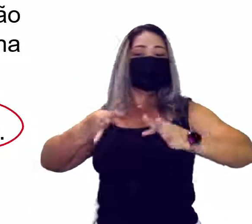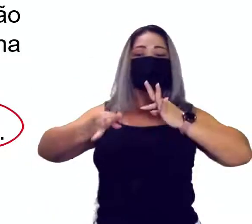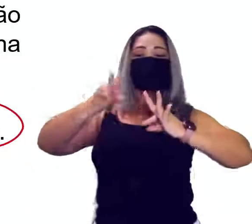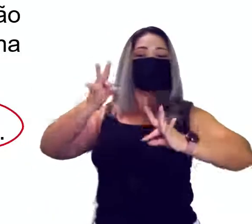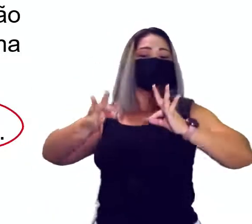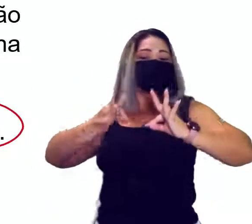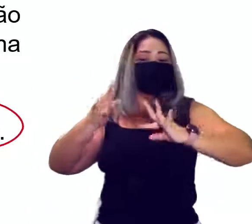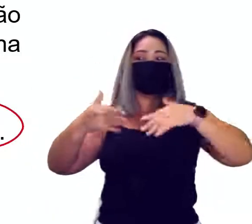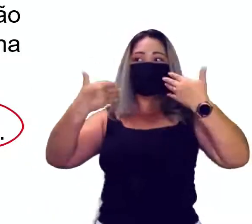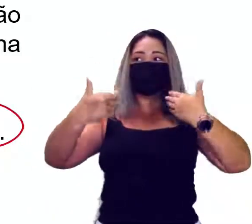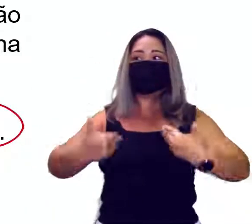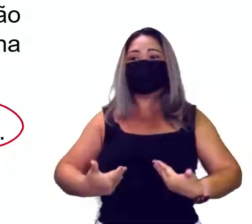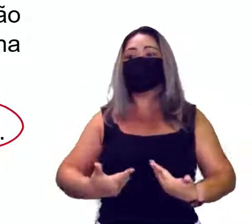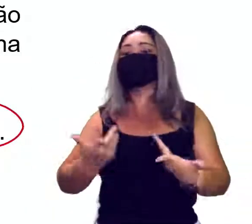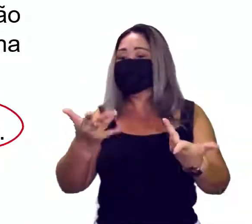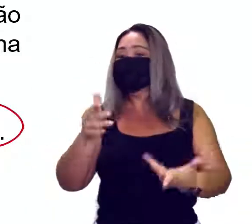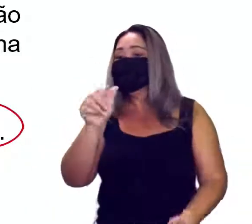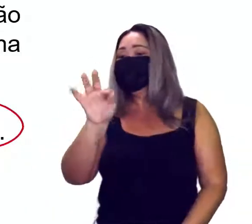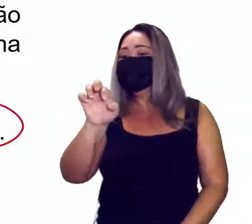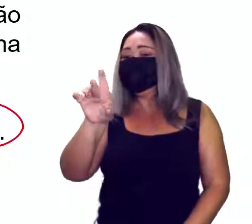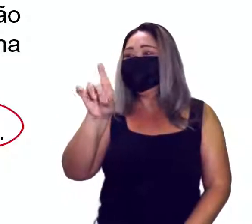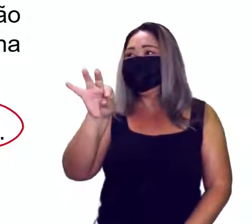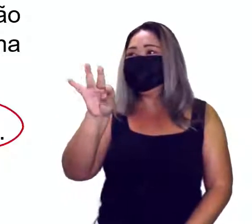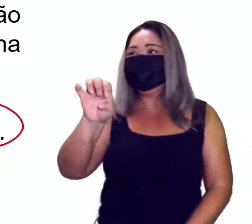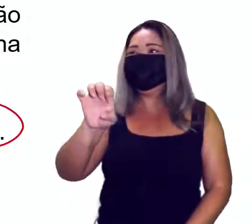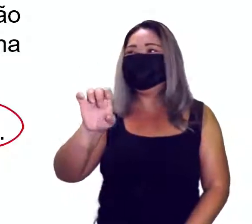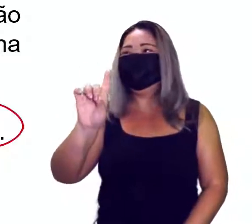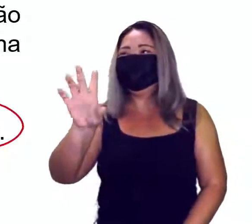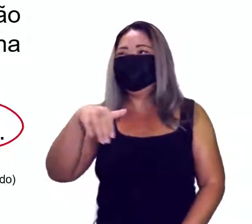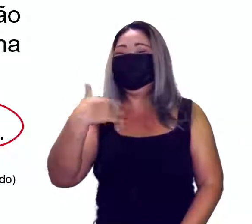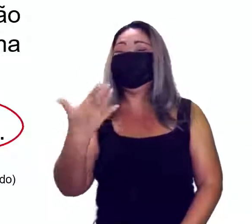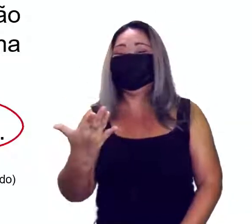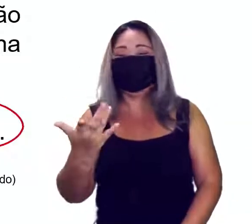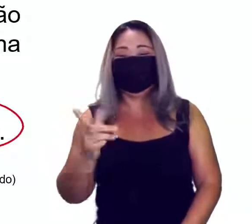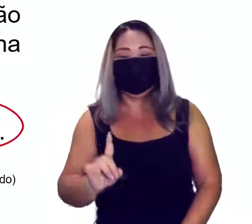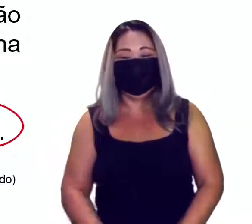caso. Então, Afrodite, né? A deusa do erotismo.